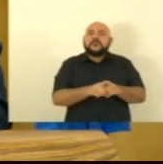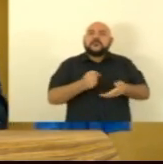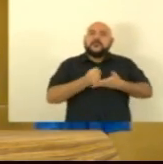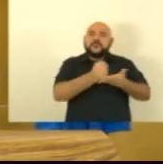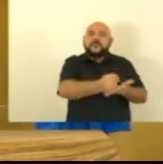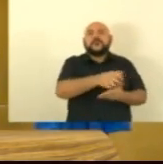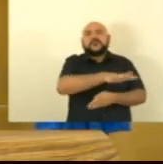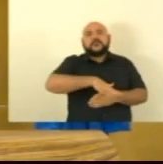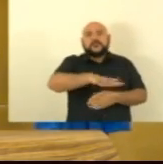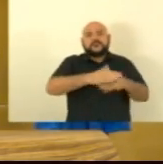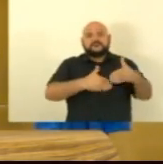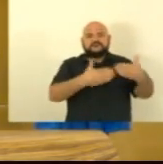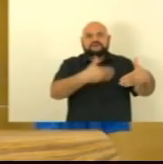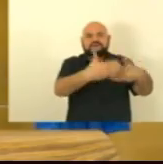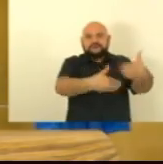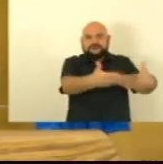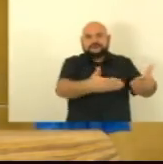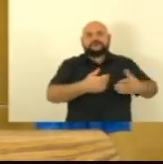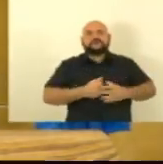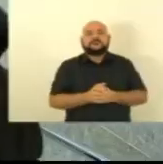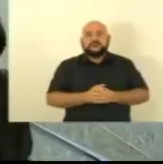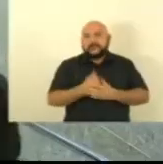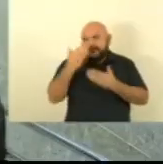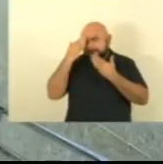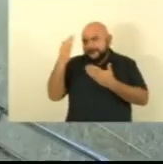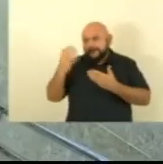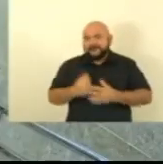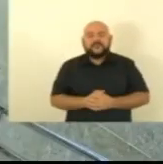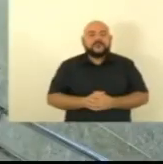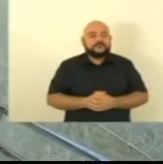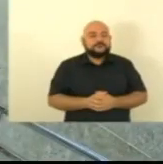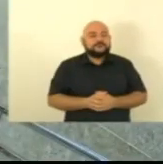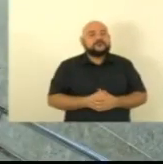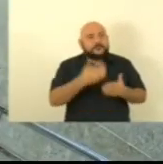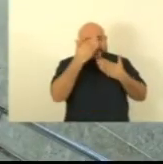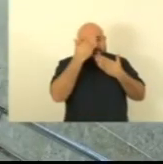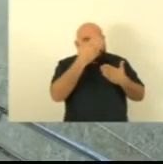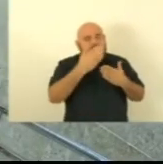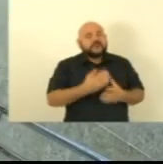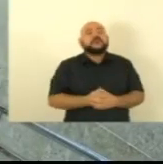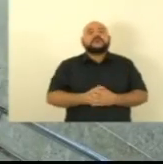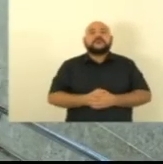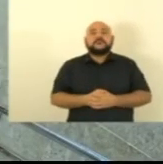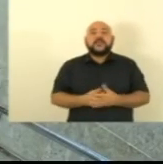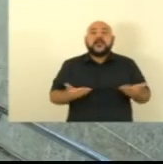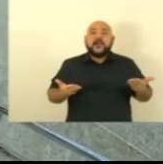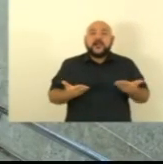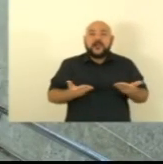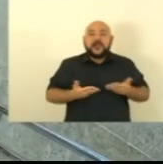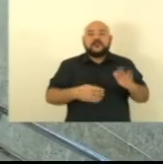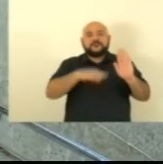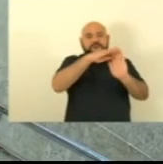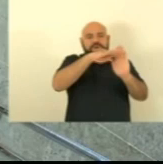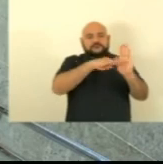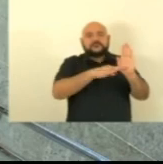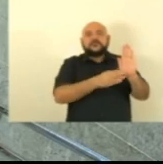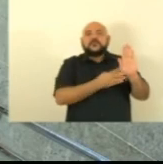região. Obrigado, senhor presidente. Muito obrigado, deputado Thiago Hoffmann. Passaremos agora ao item 4.